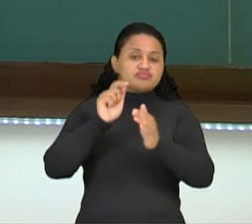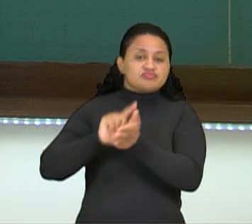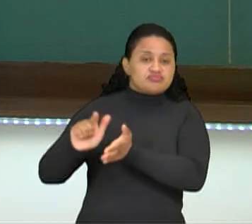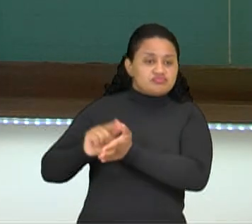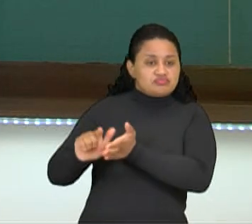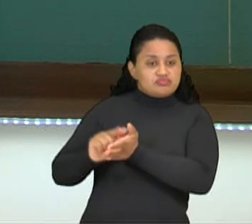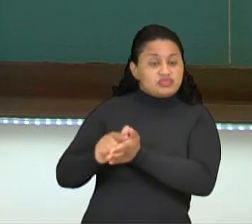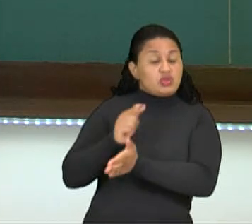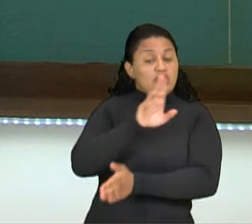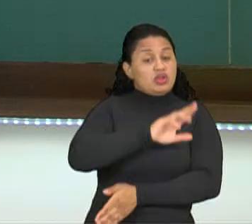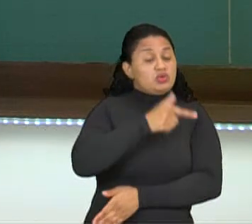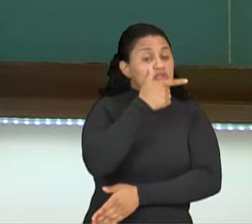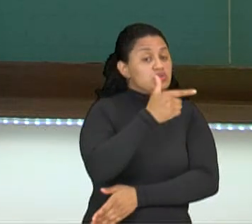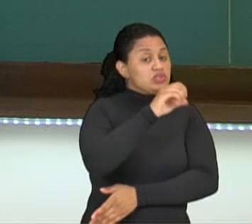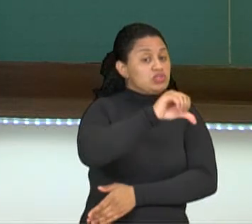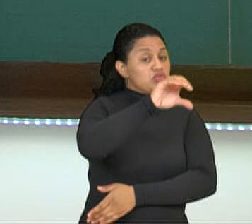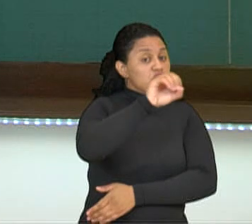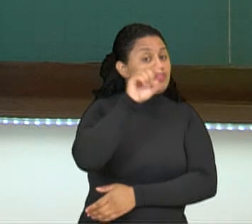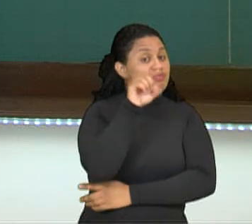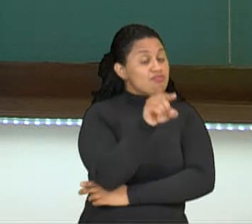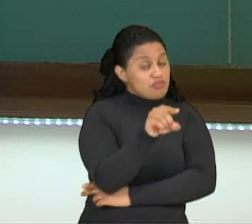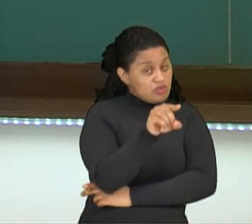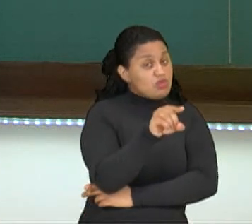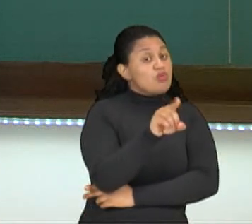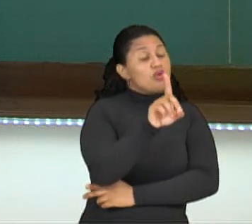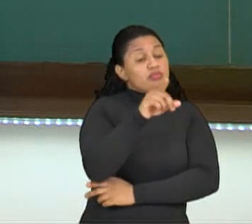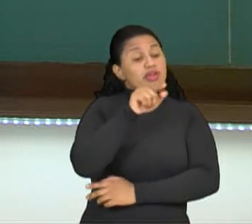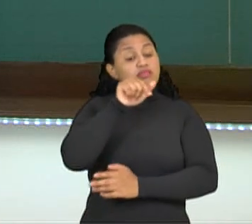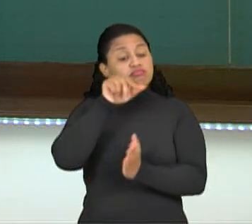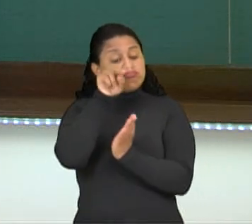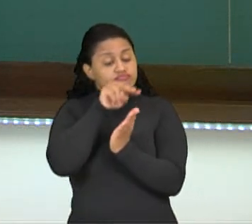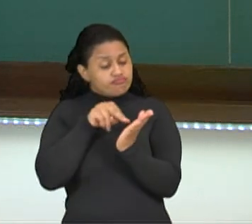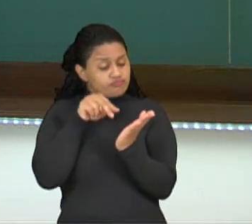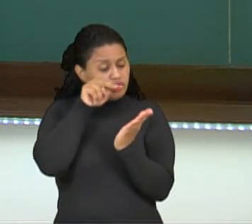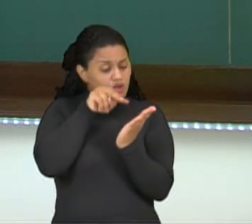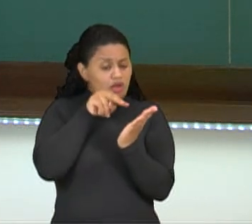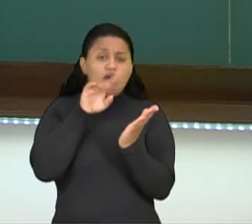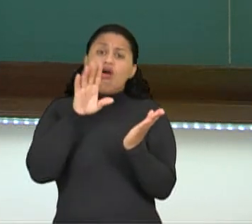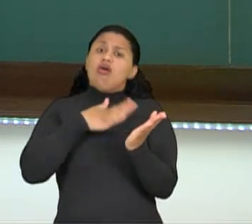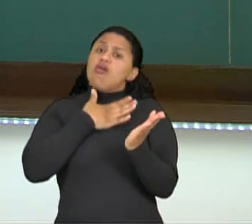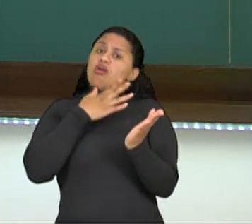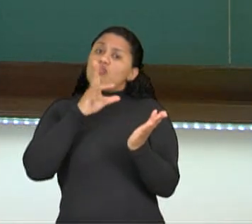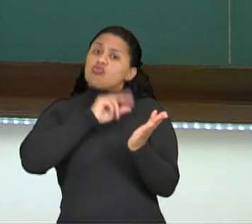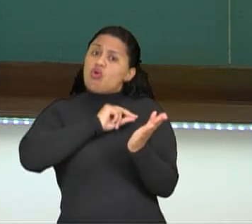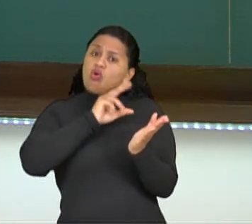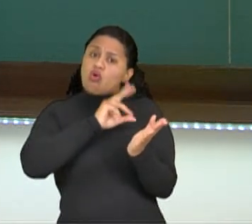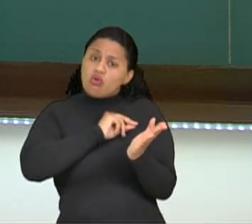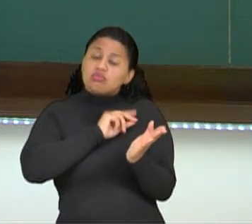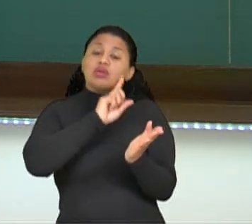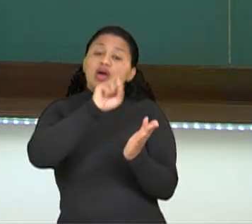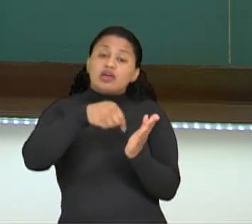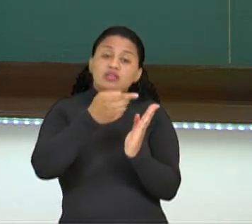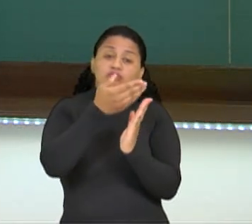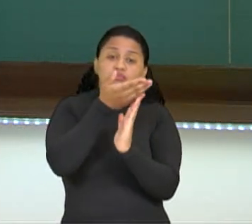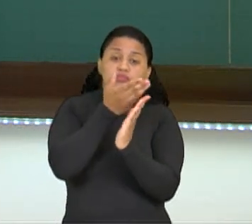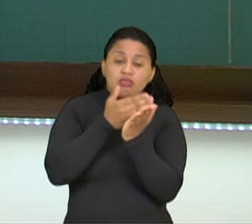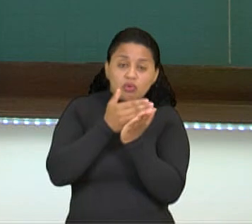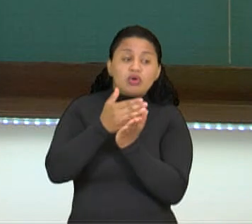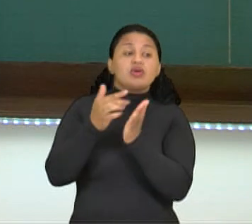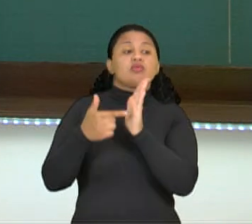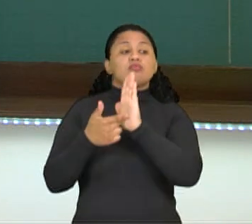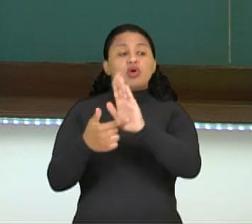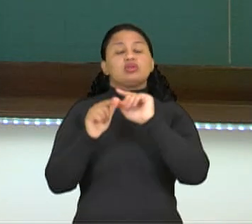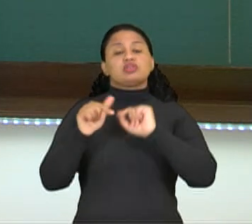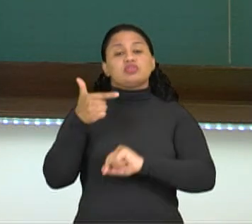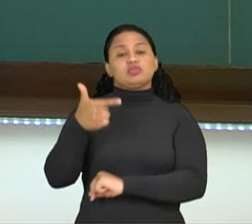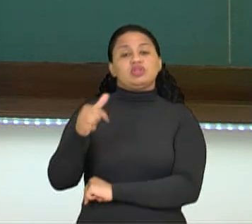290 mil para impactar o leitor. E logo na sequência ele apresenta que nesse ano foram